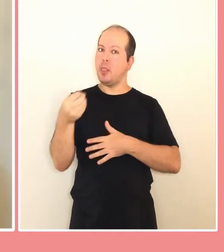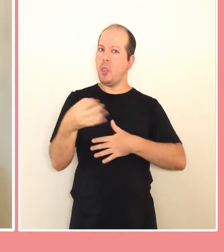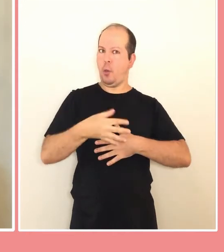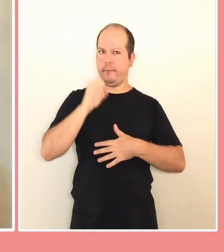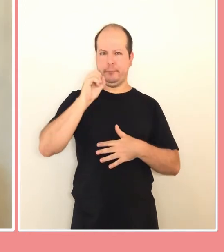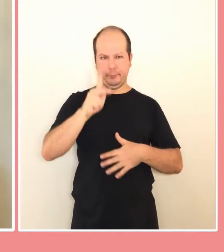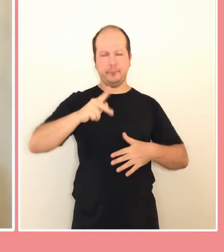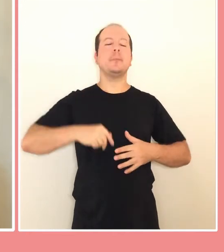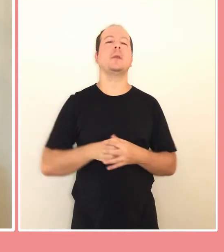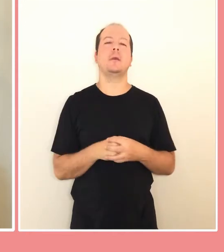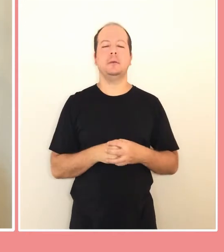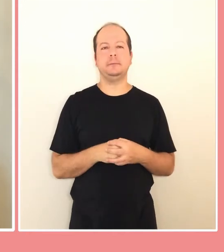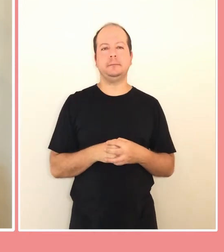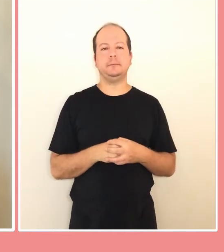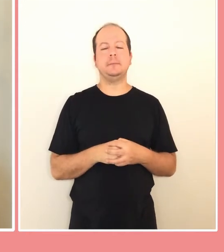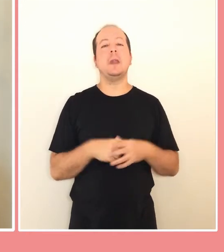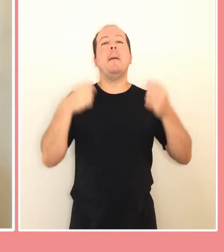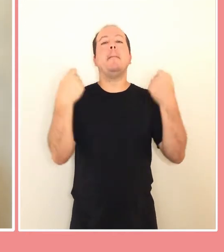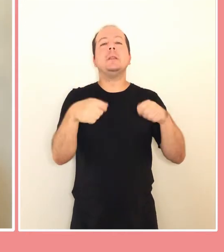Vamos precisar de...